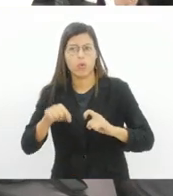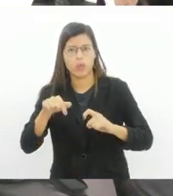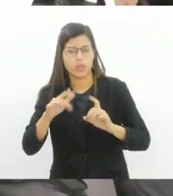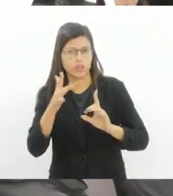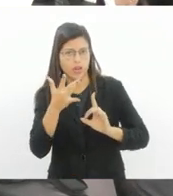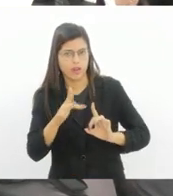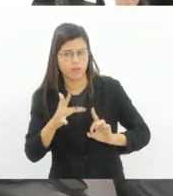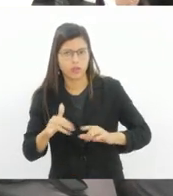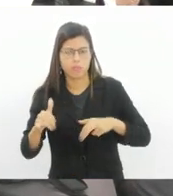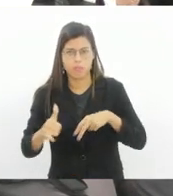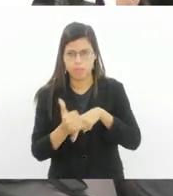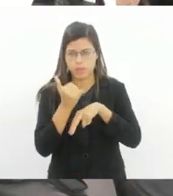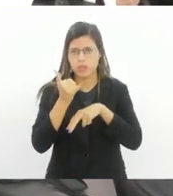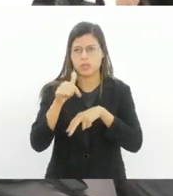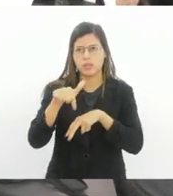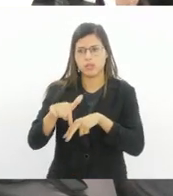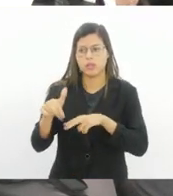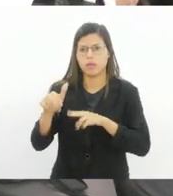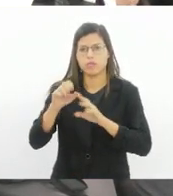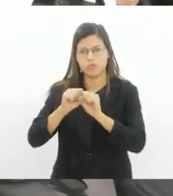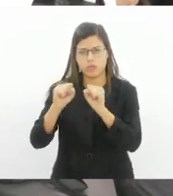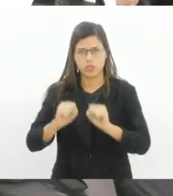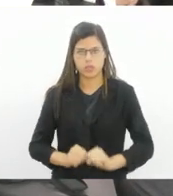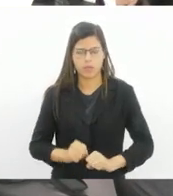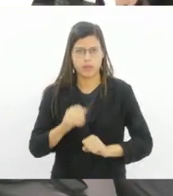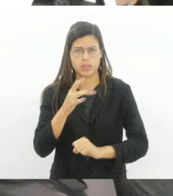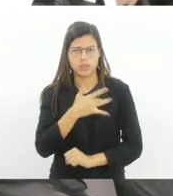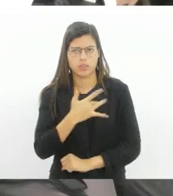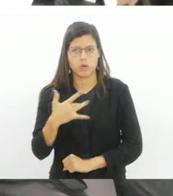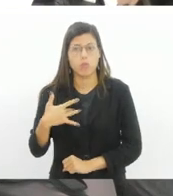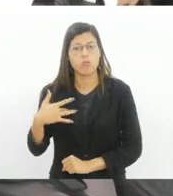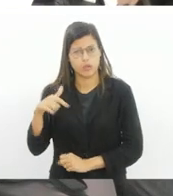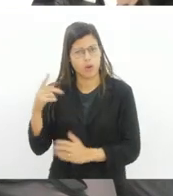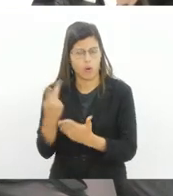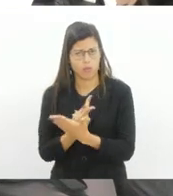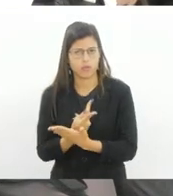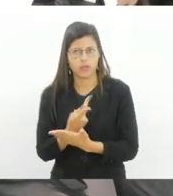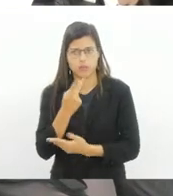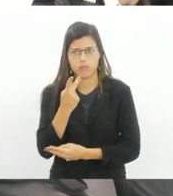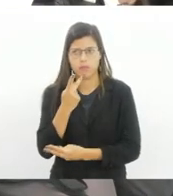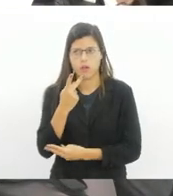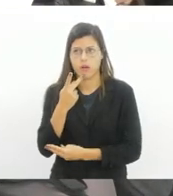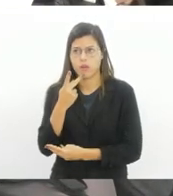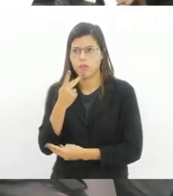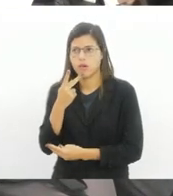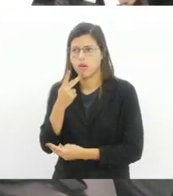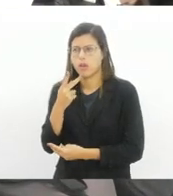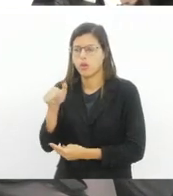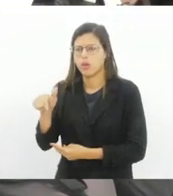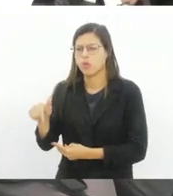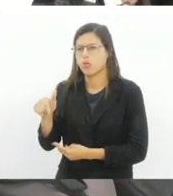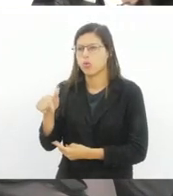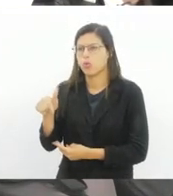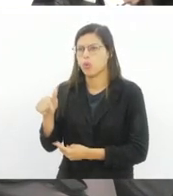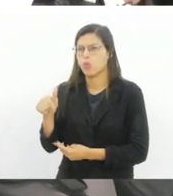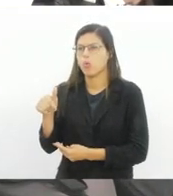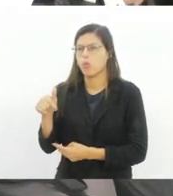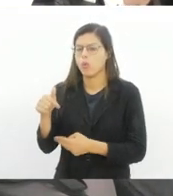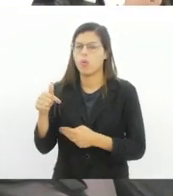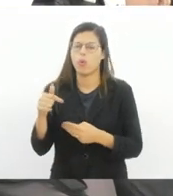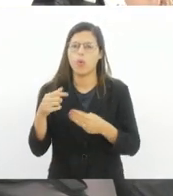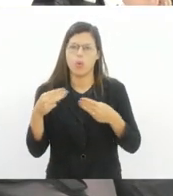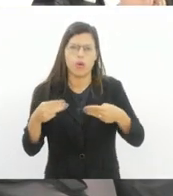mulher nos equipamentos de saúde, e isso acontece, e aí, falando em especial com a companheira que está no Ministério da